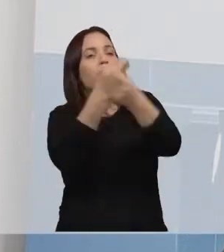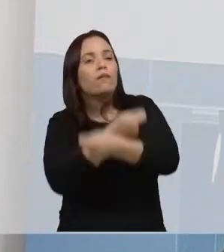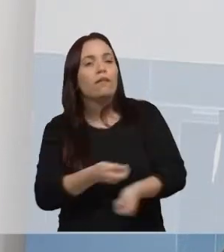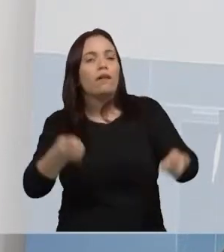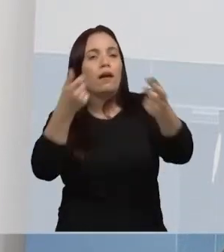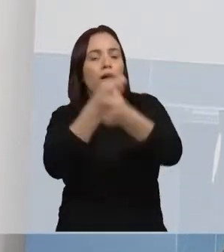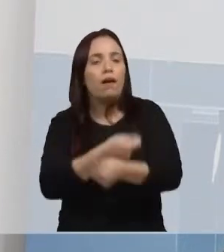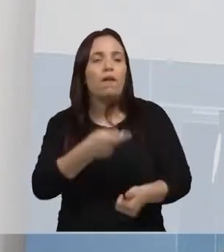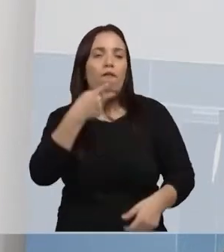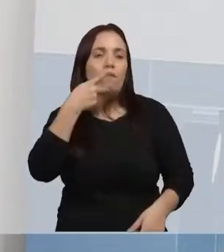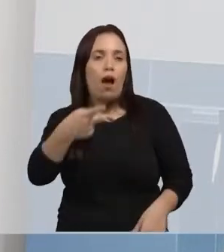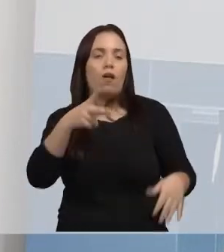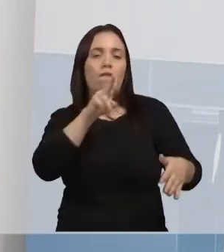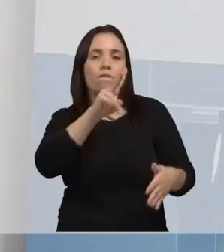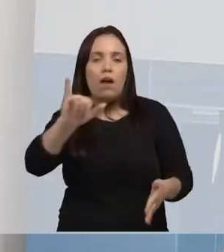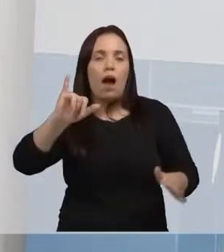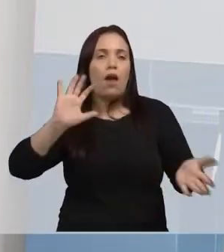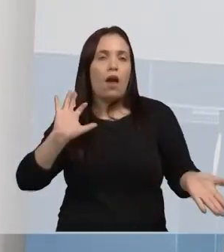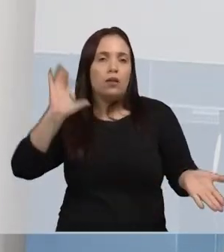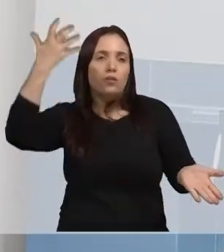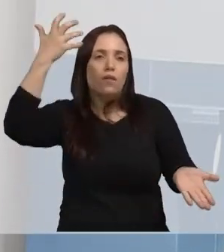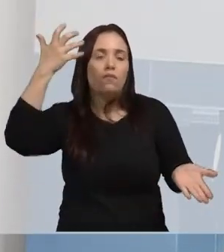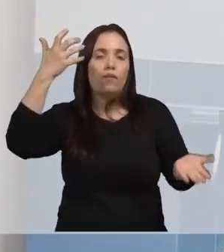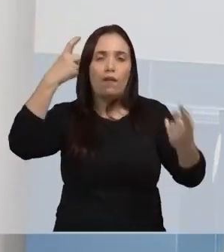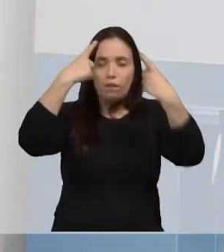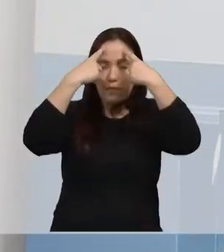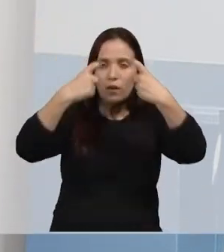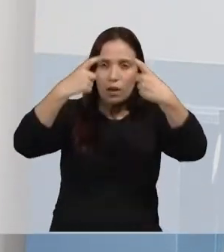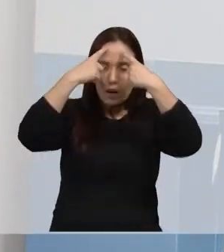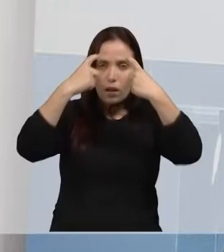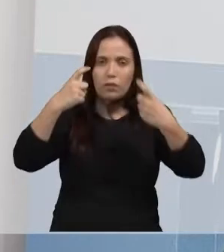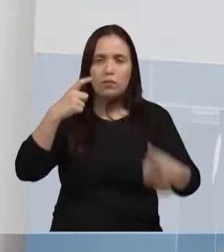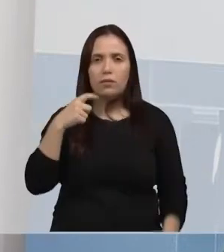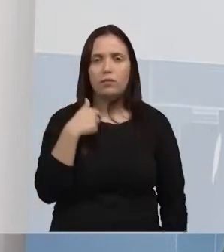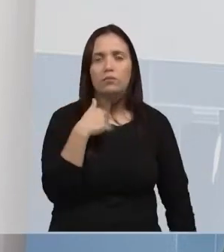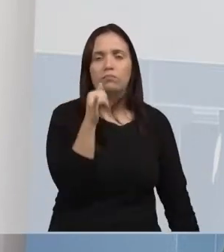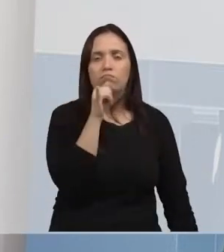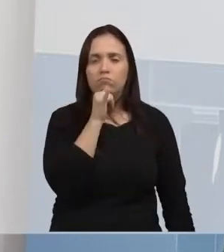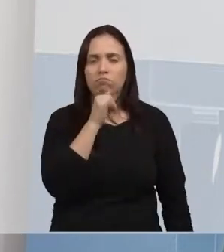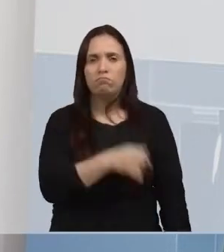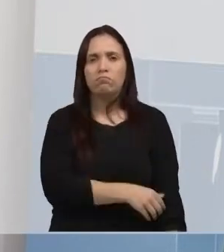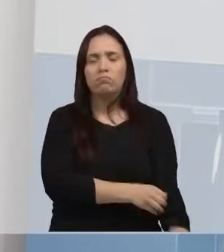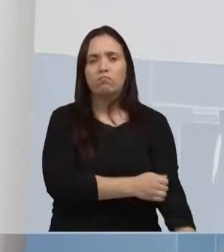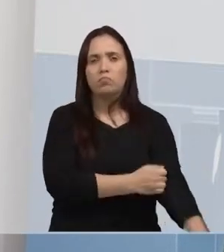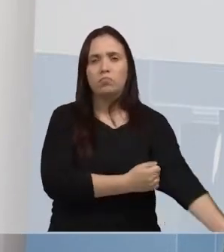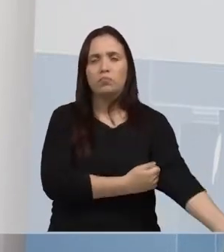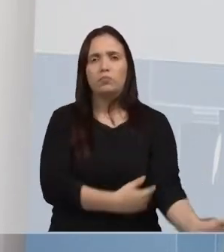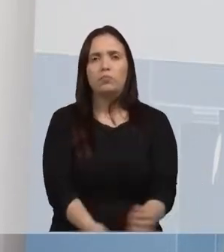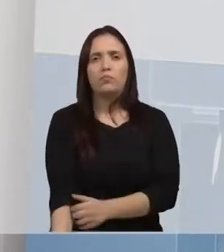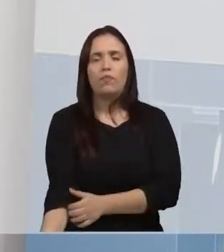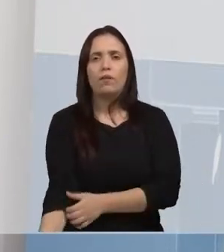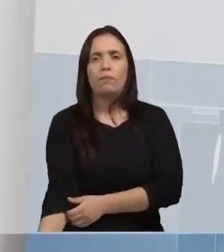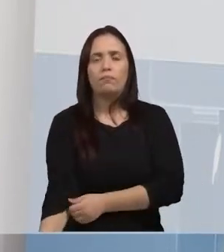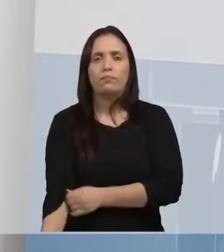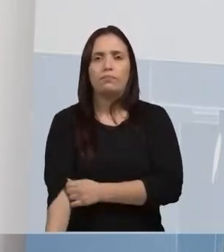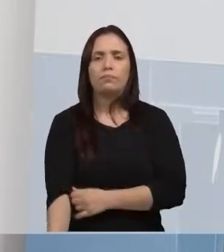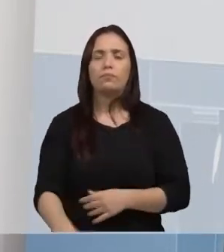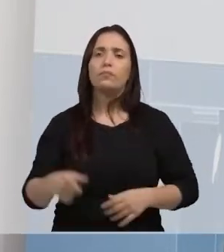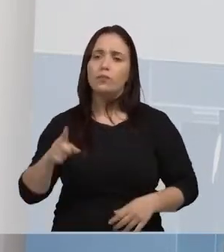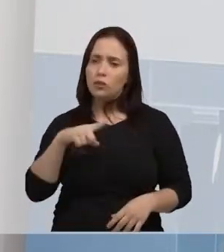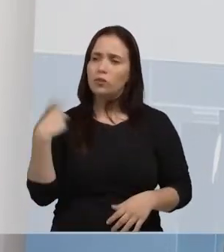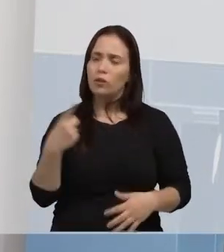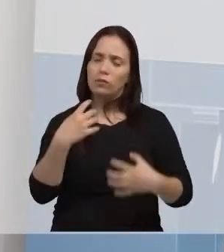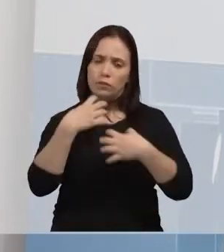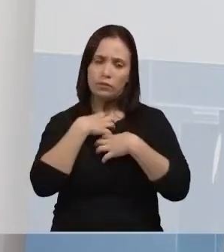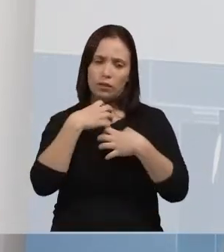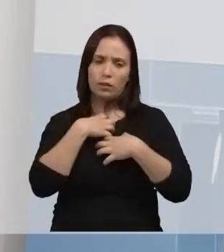né, líderes e que possam nos dar esperança de a nossa vida melhorar, de se sentir mais seguro.